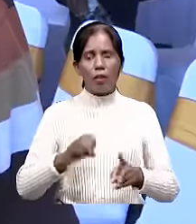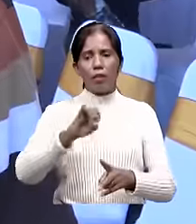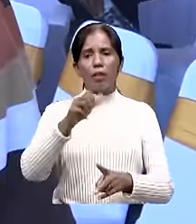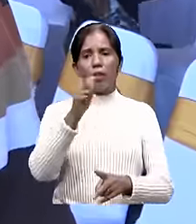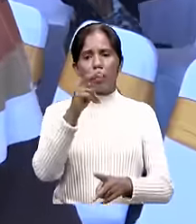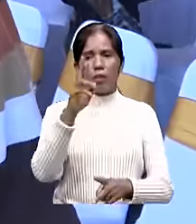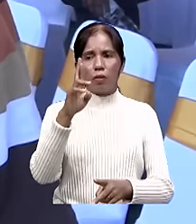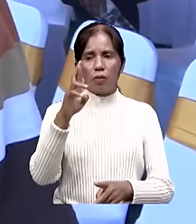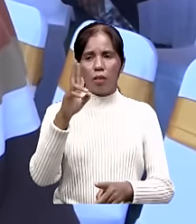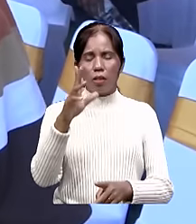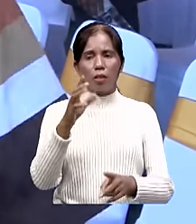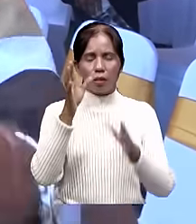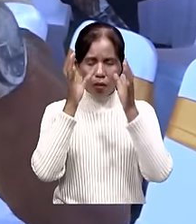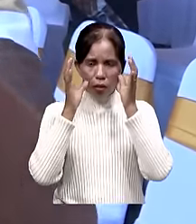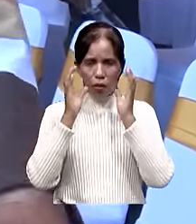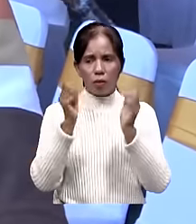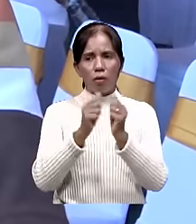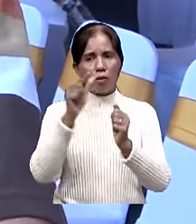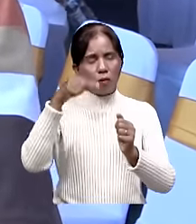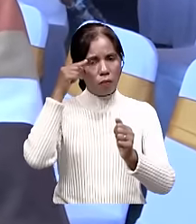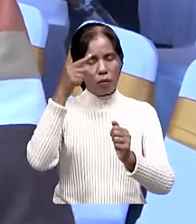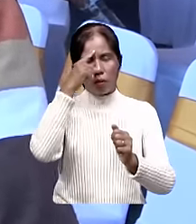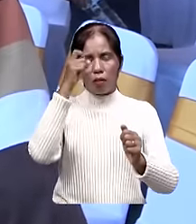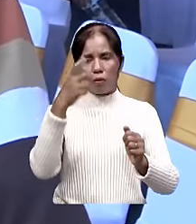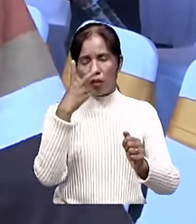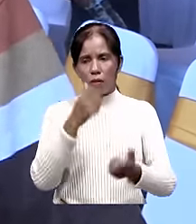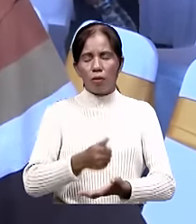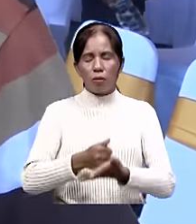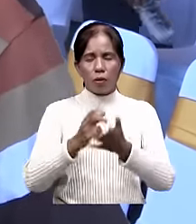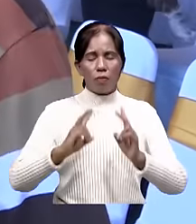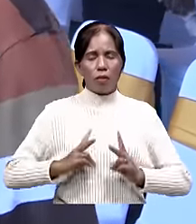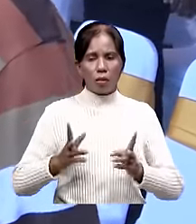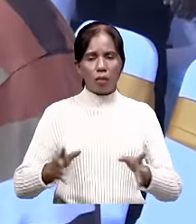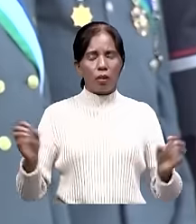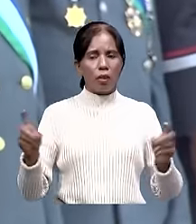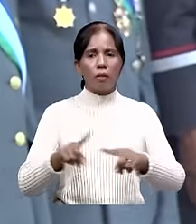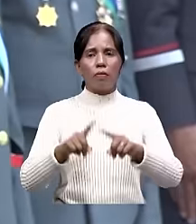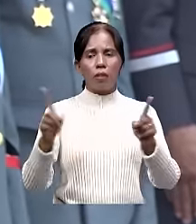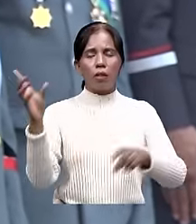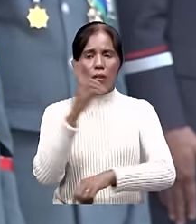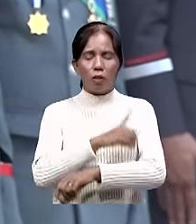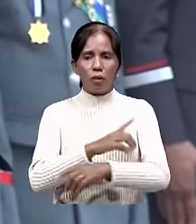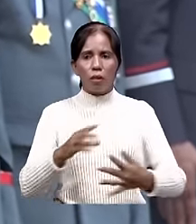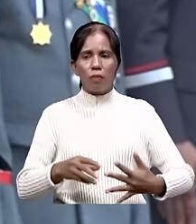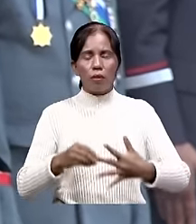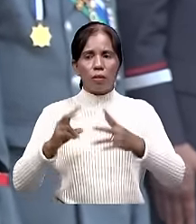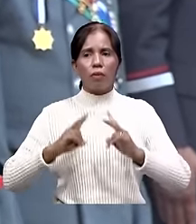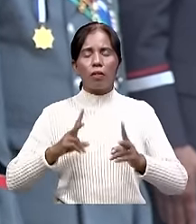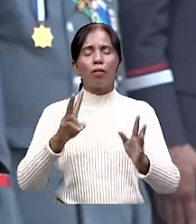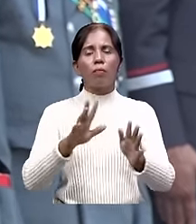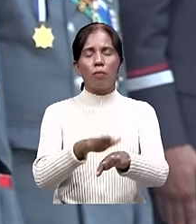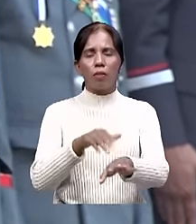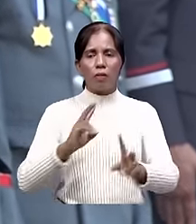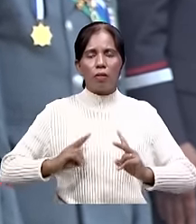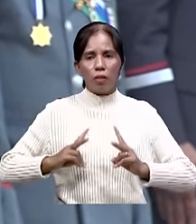Andrade mostriste no lamentável o governo. Tamba trata veterano Sira Lahanesan, Lili e a loro especial veteranos ne, convida de veteranos